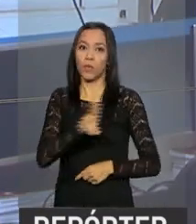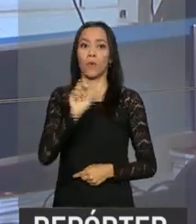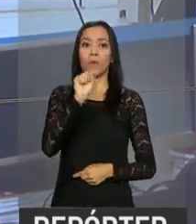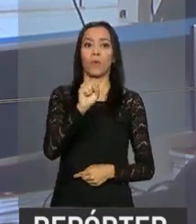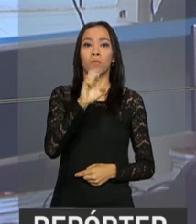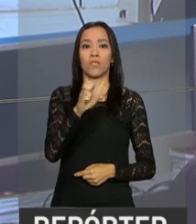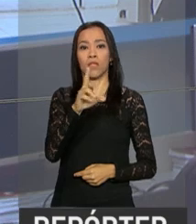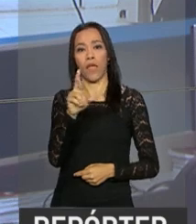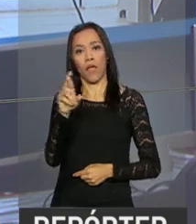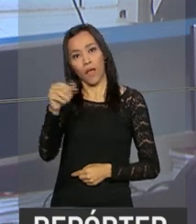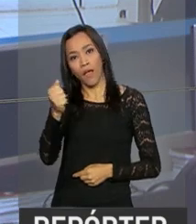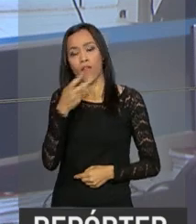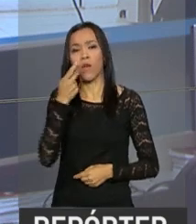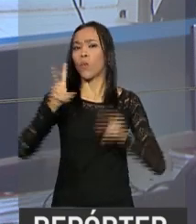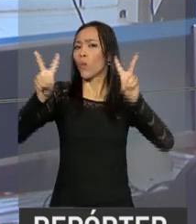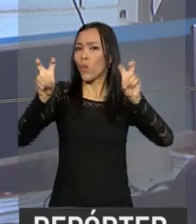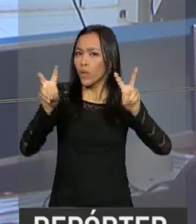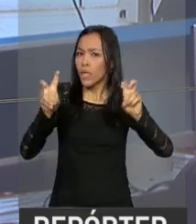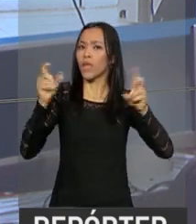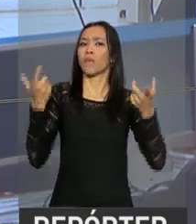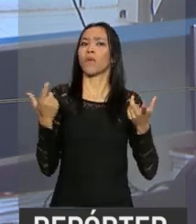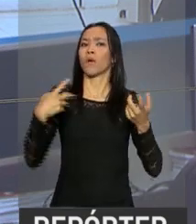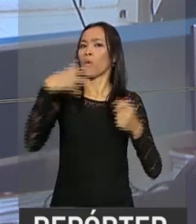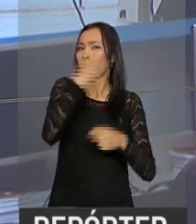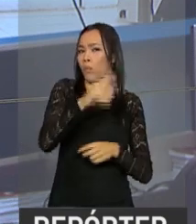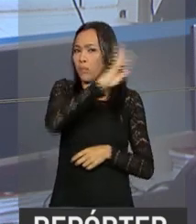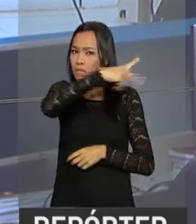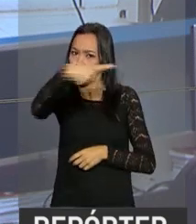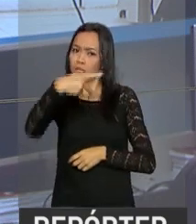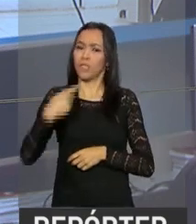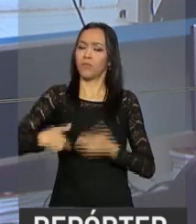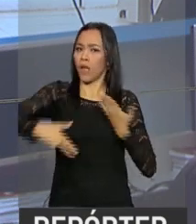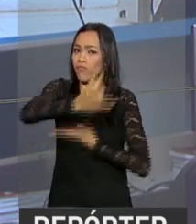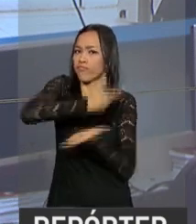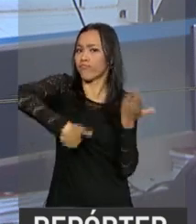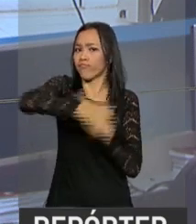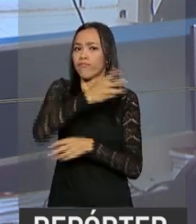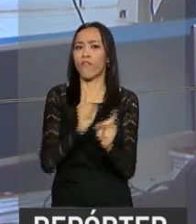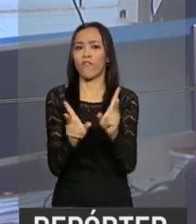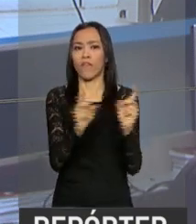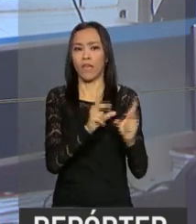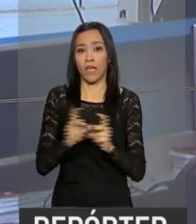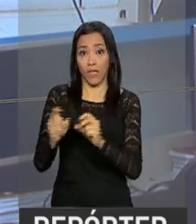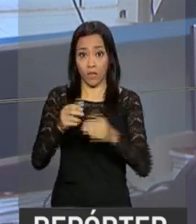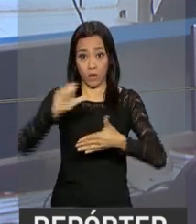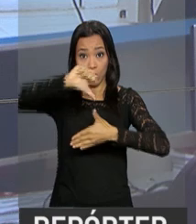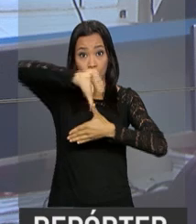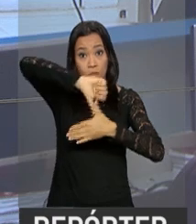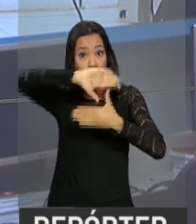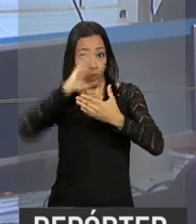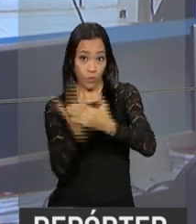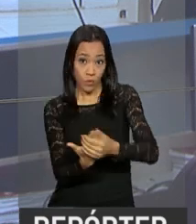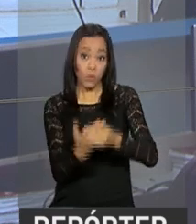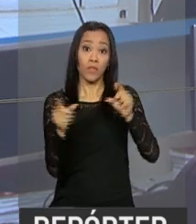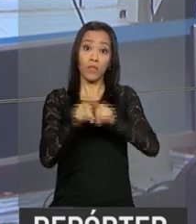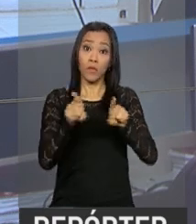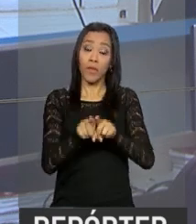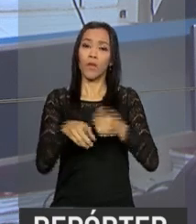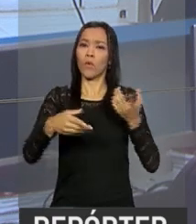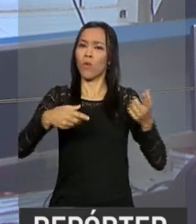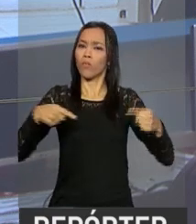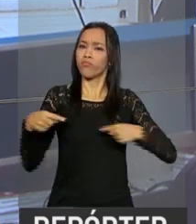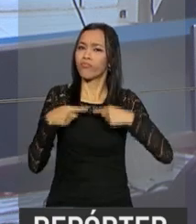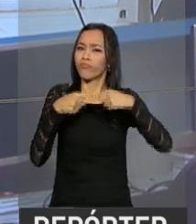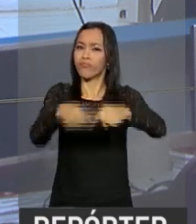falou sobre temas tratados com o chanceler paraguaio para facilitar o comércio entre os países do Mercosul, como o alinhamento entre legislações